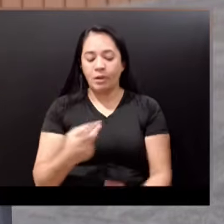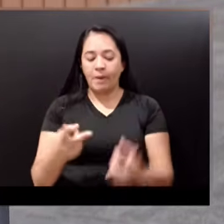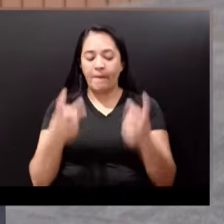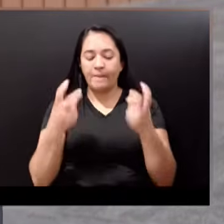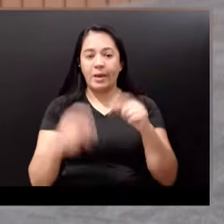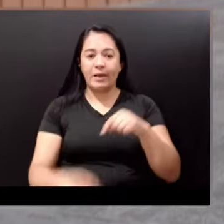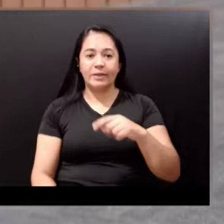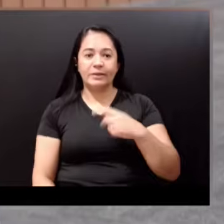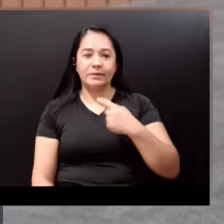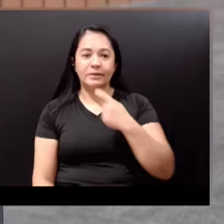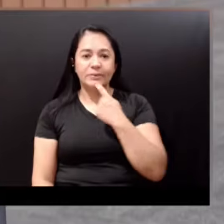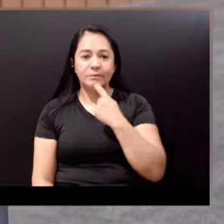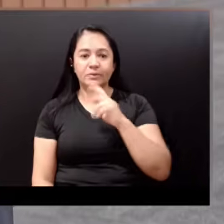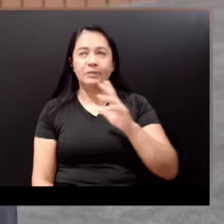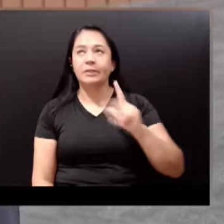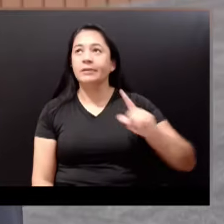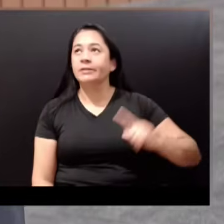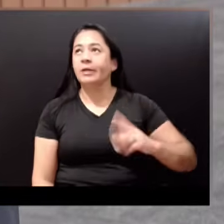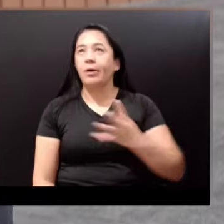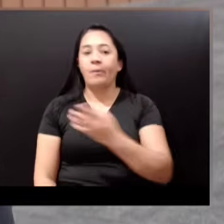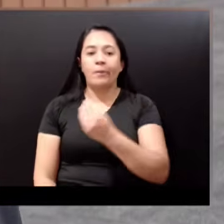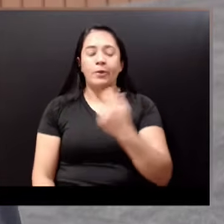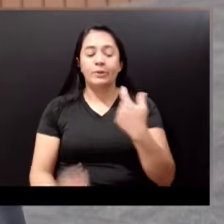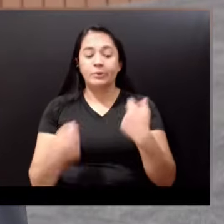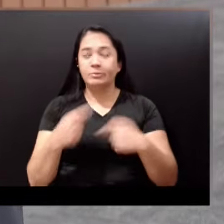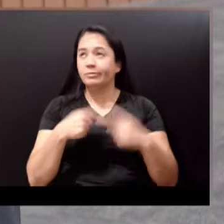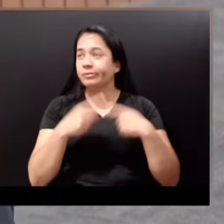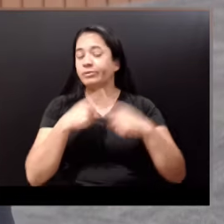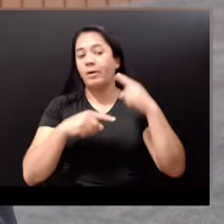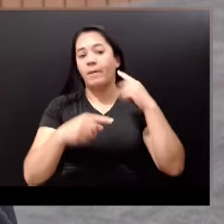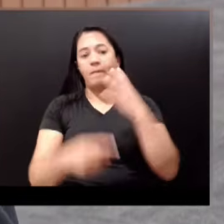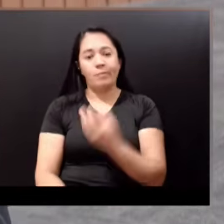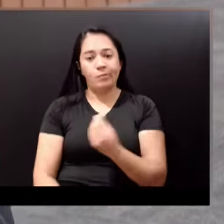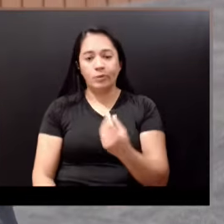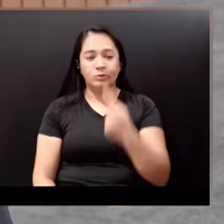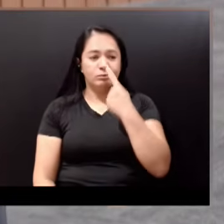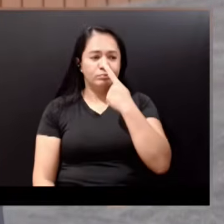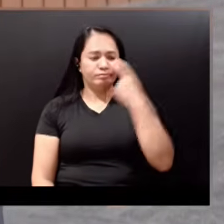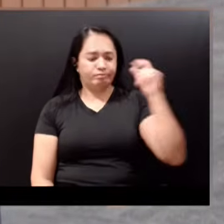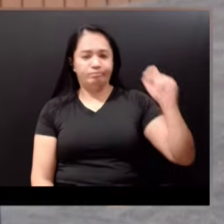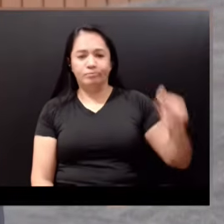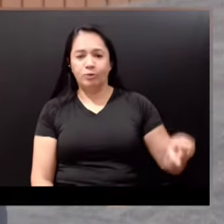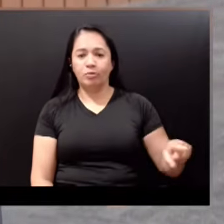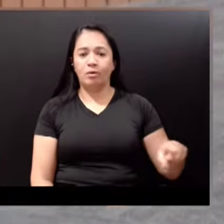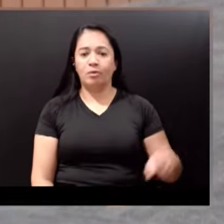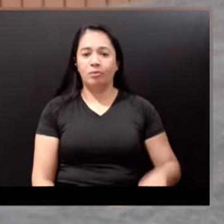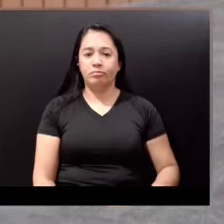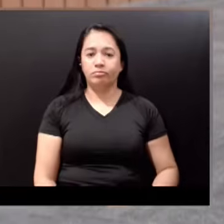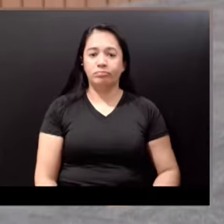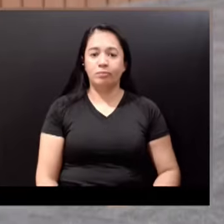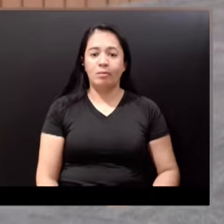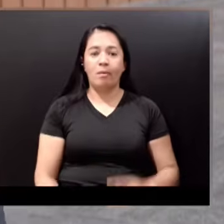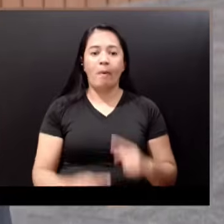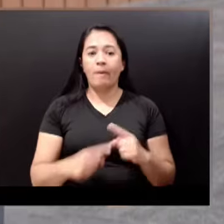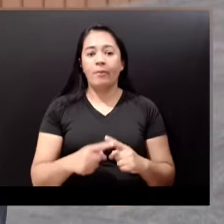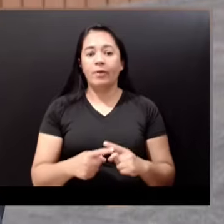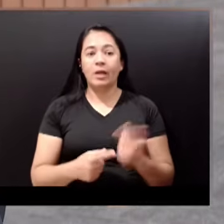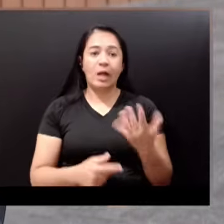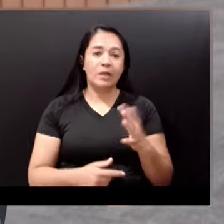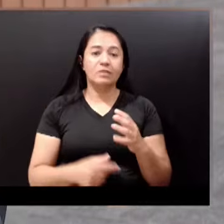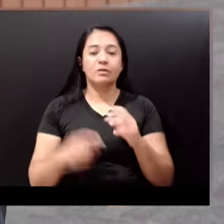temos que avançar muito na questão do lixo, né? O lixo que não é lixo, o lixo que é resíduo, que pode